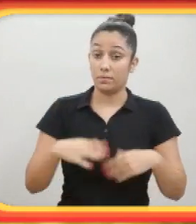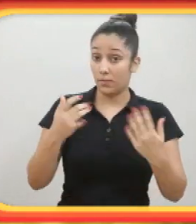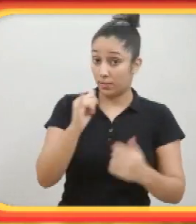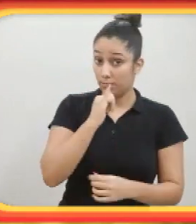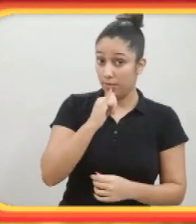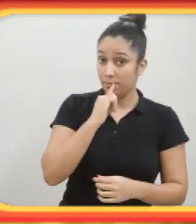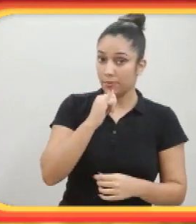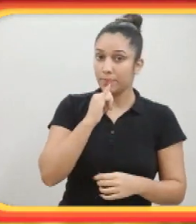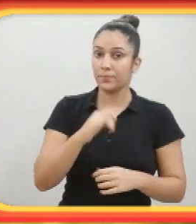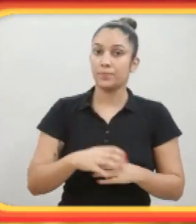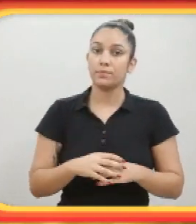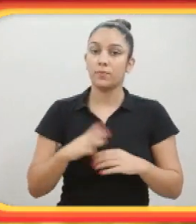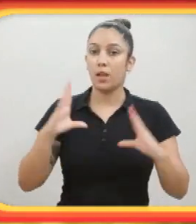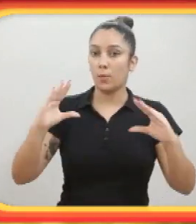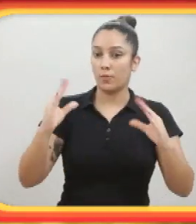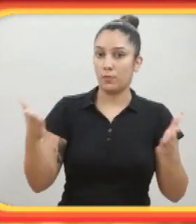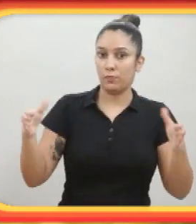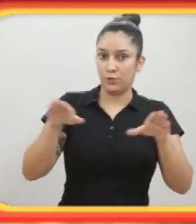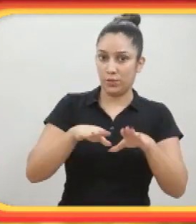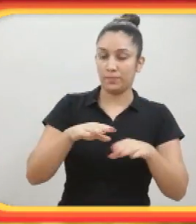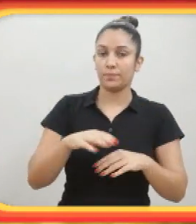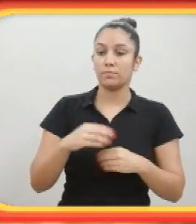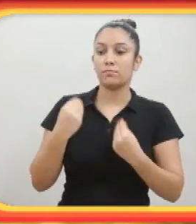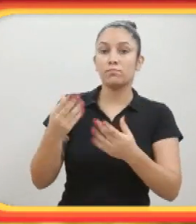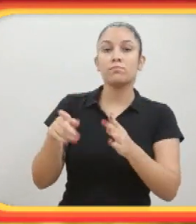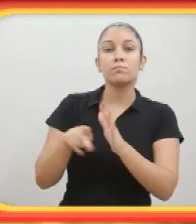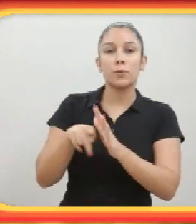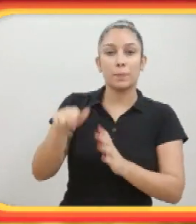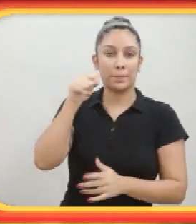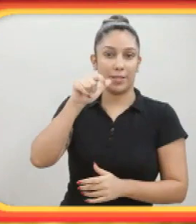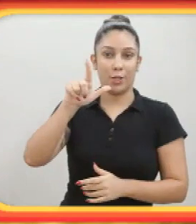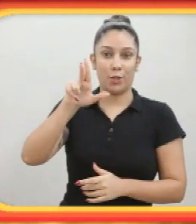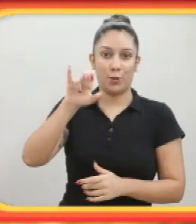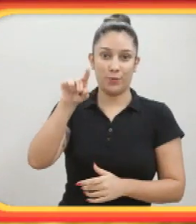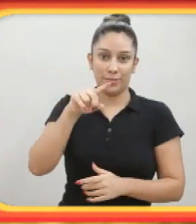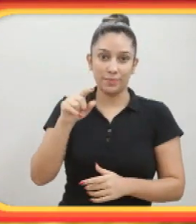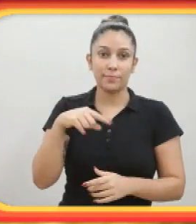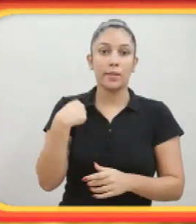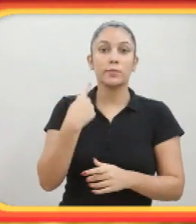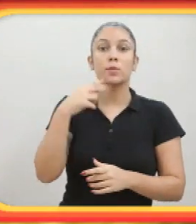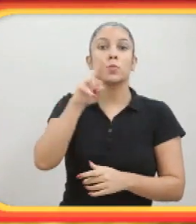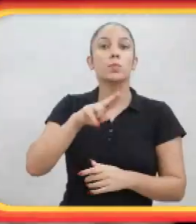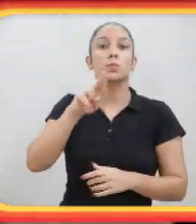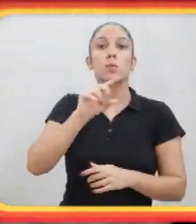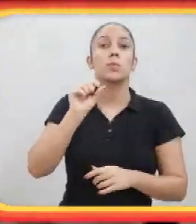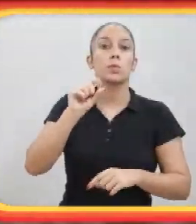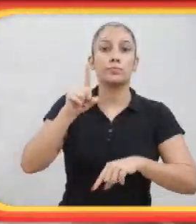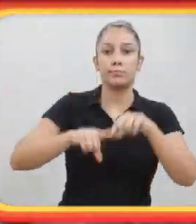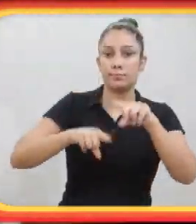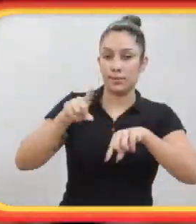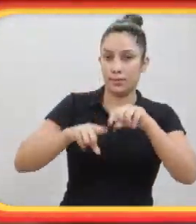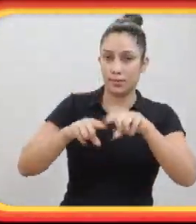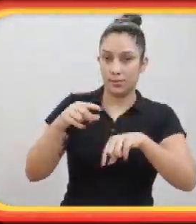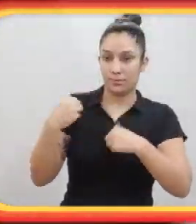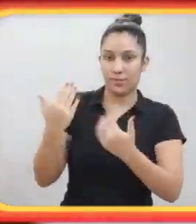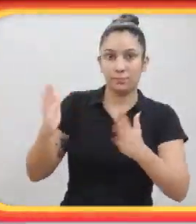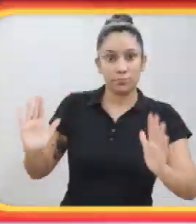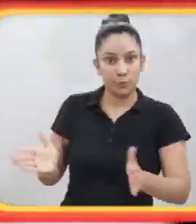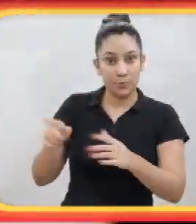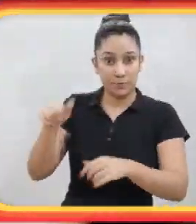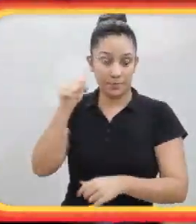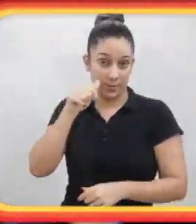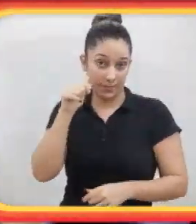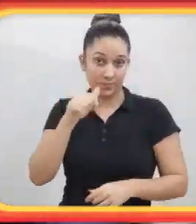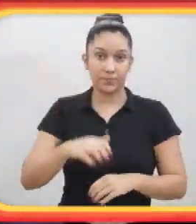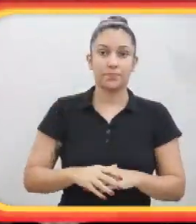Adequado a ela, as necessidades dela. Por exemplo, um estribo fechado, uma almofada. No caso da Luísa, a